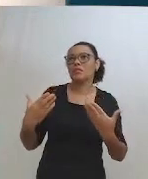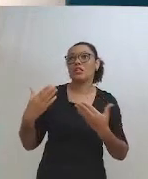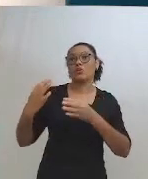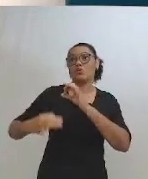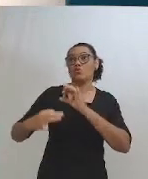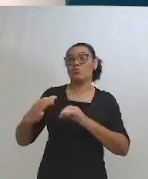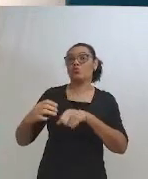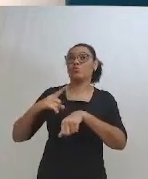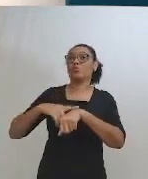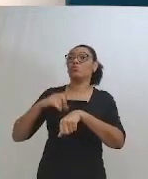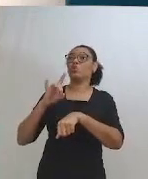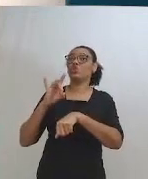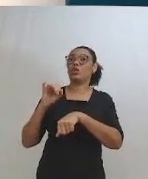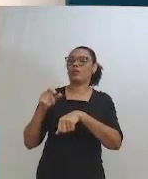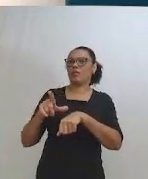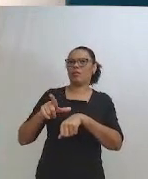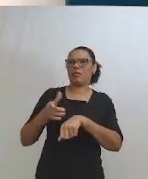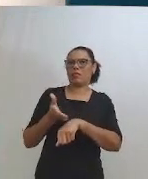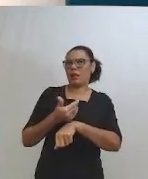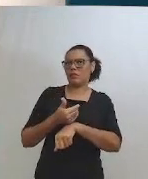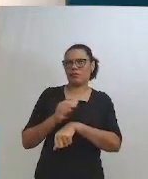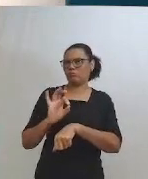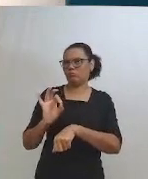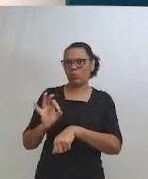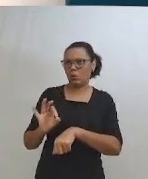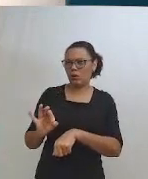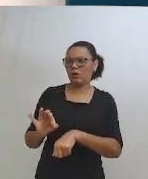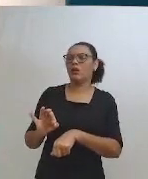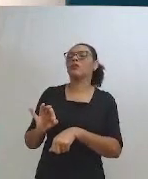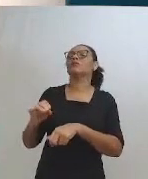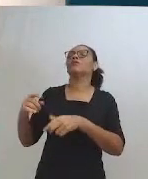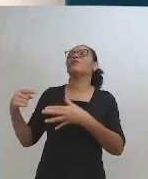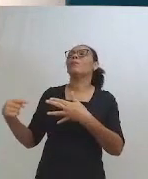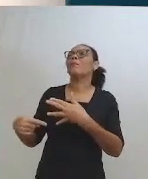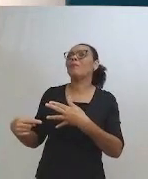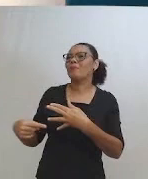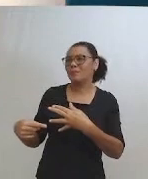pelo juiz de primeiro grau, então,